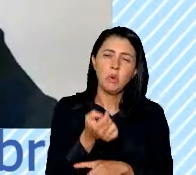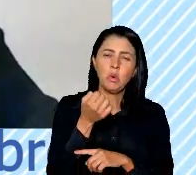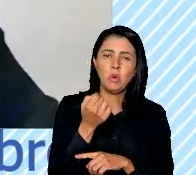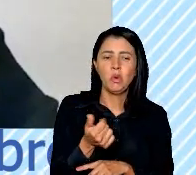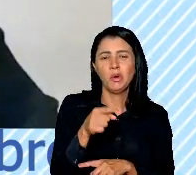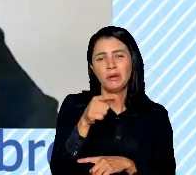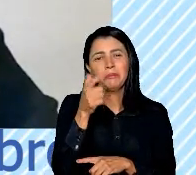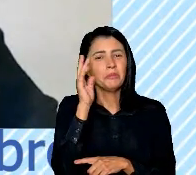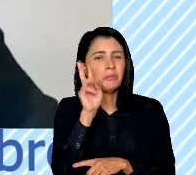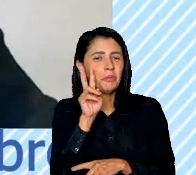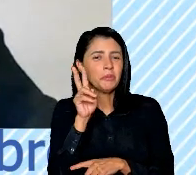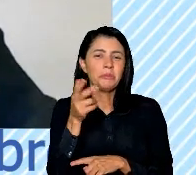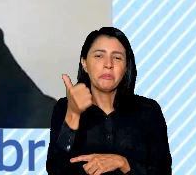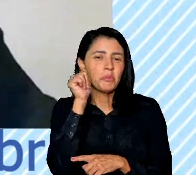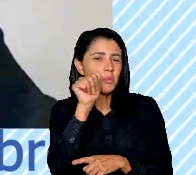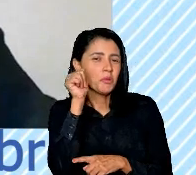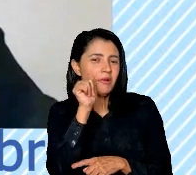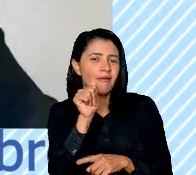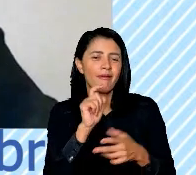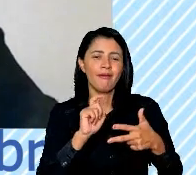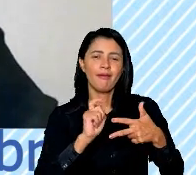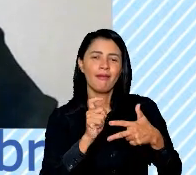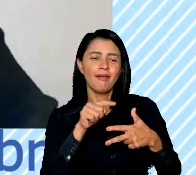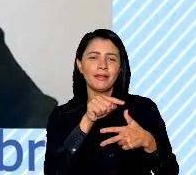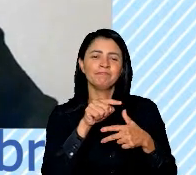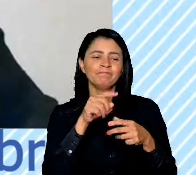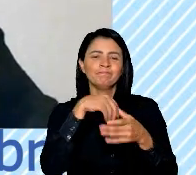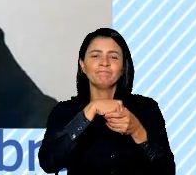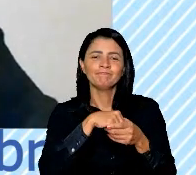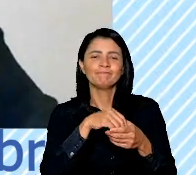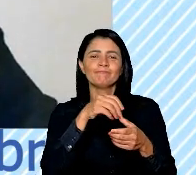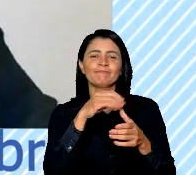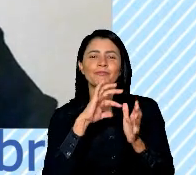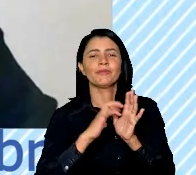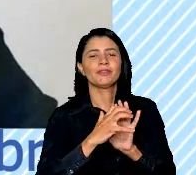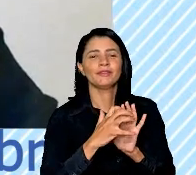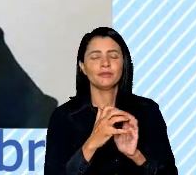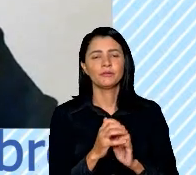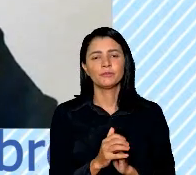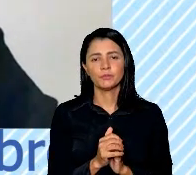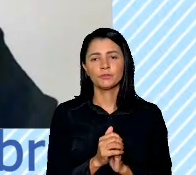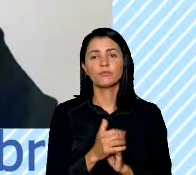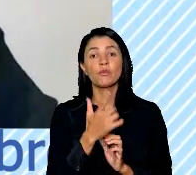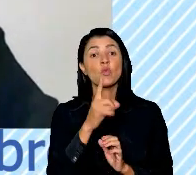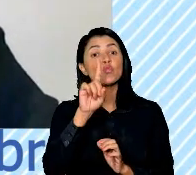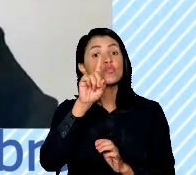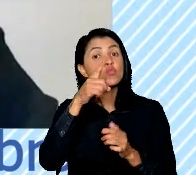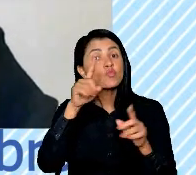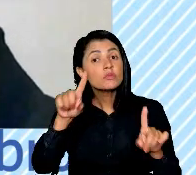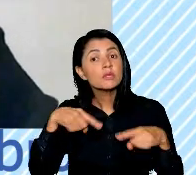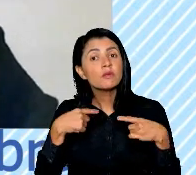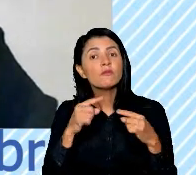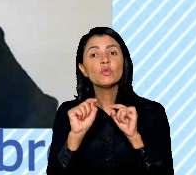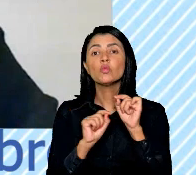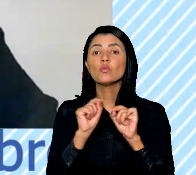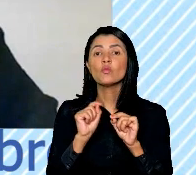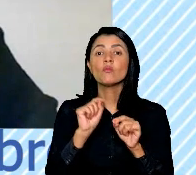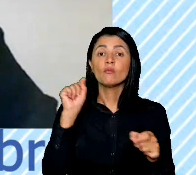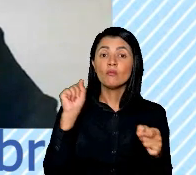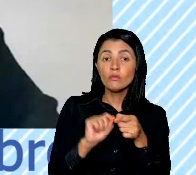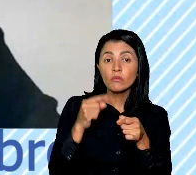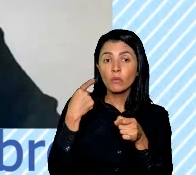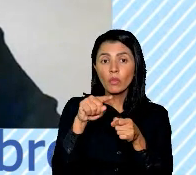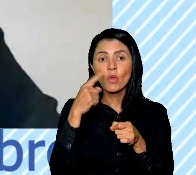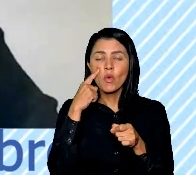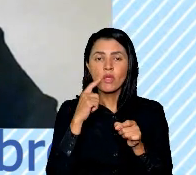nas executivas nacionais dos partidos. Um dos desafios, portanto, é de fato fazer com que as legendas